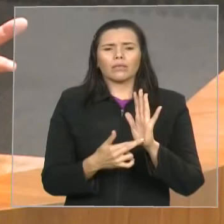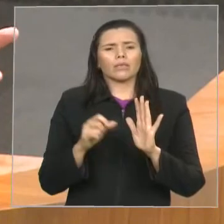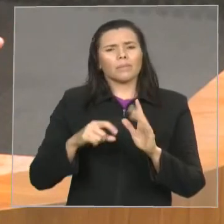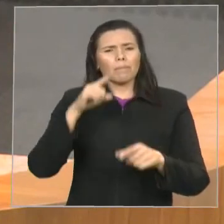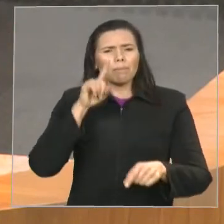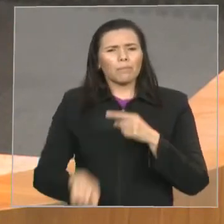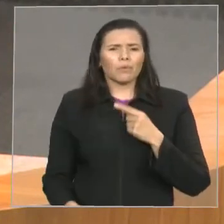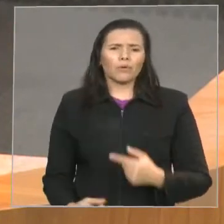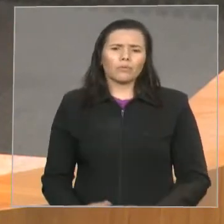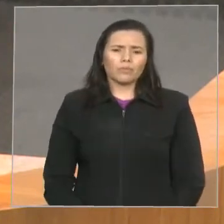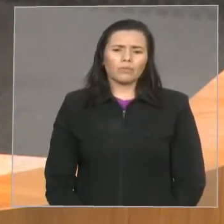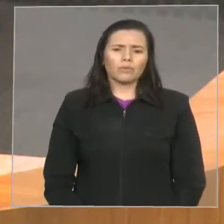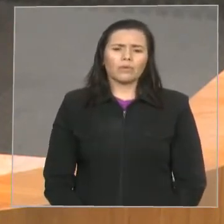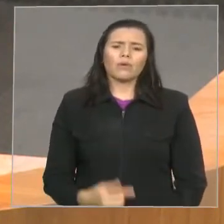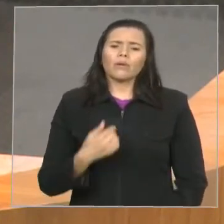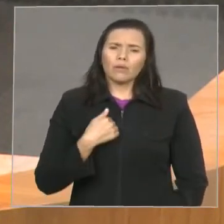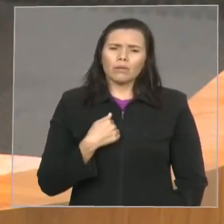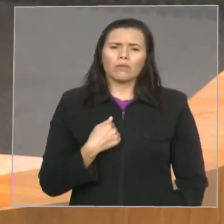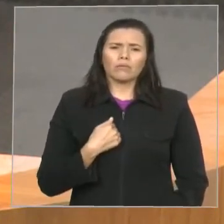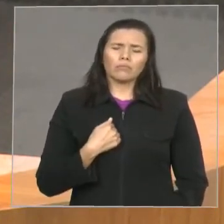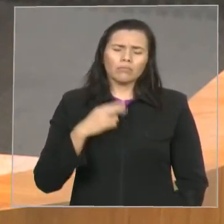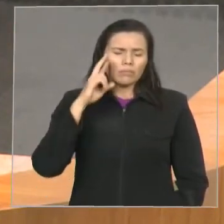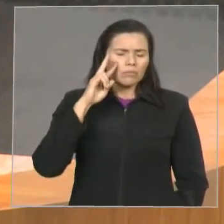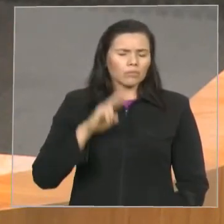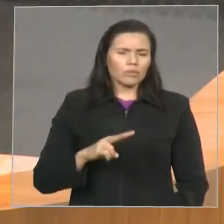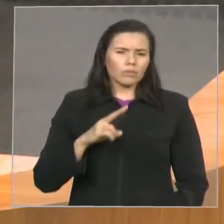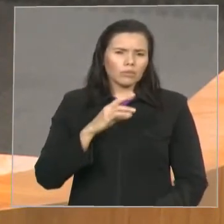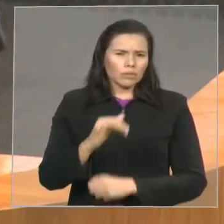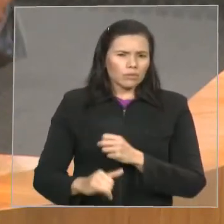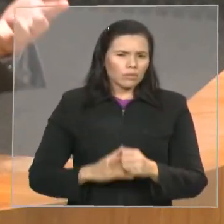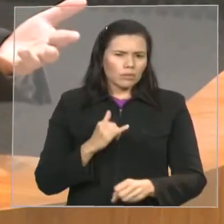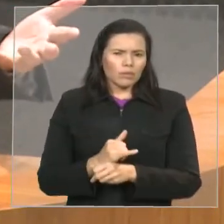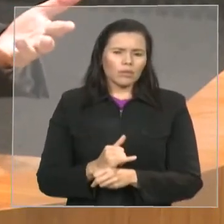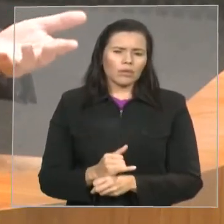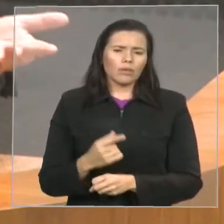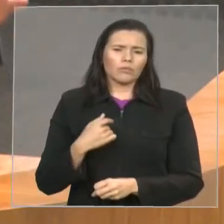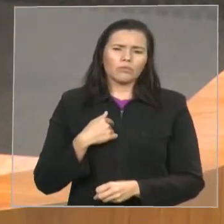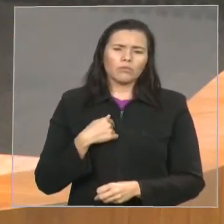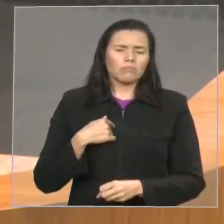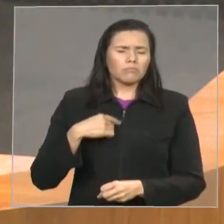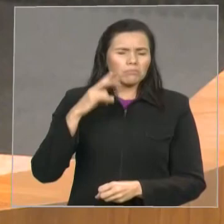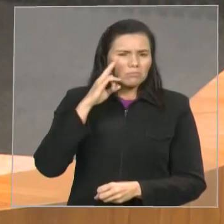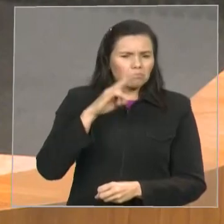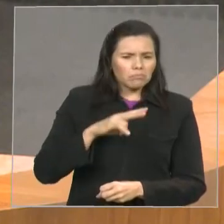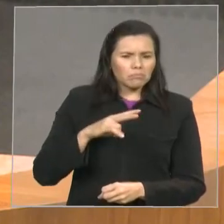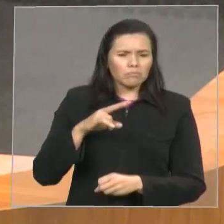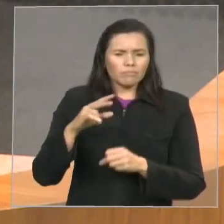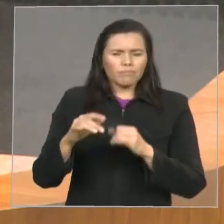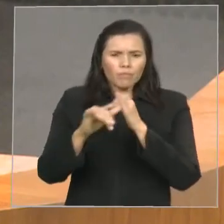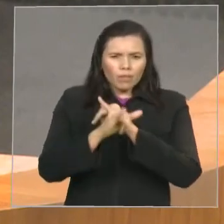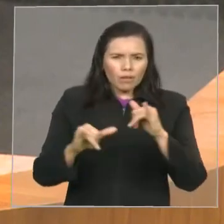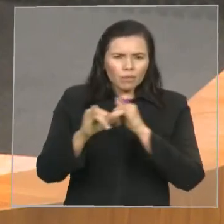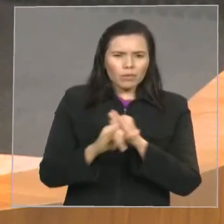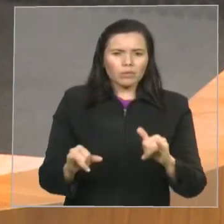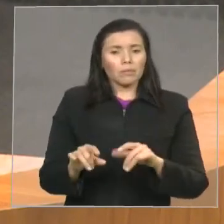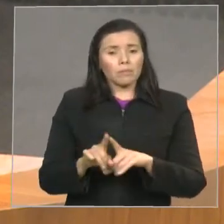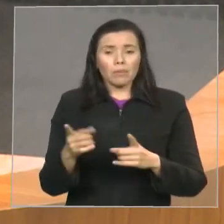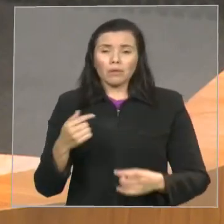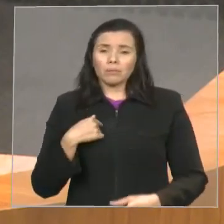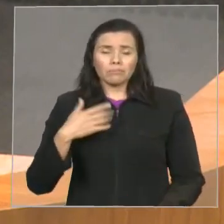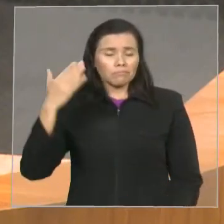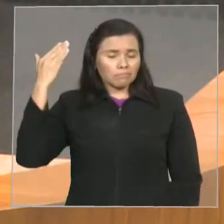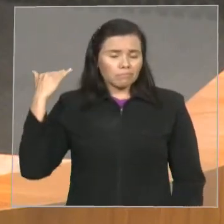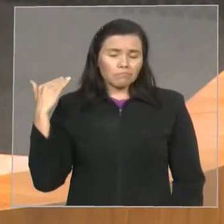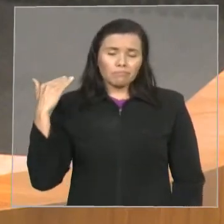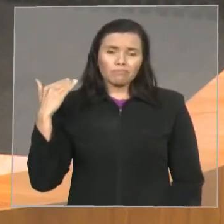vi muita publicação e na minha época não tinha. Eu não sei se hoje as gestões que me sucederam, eles